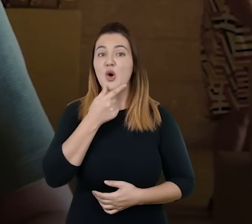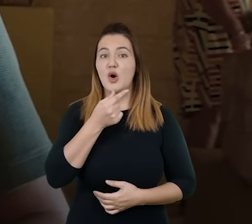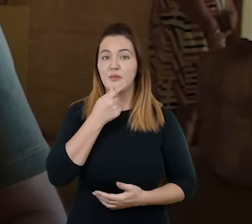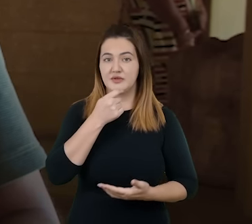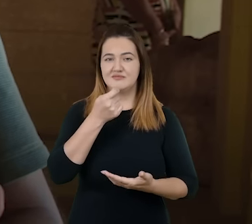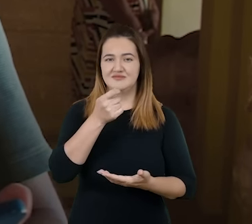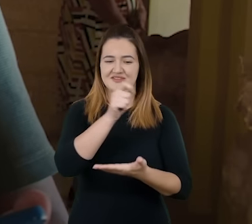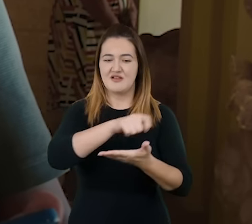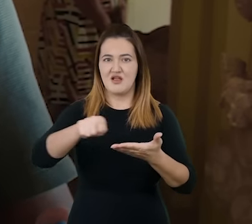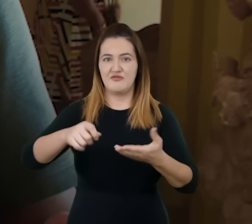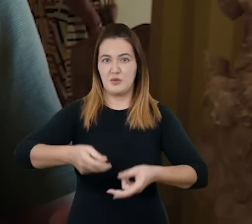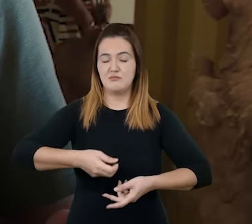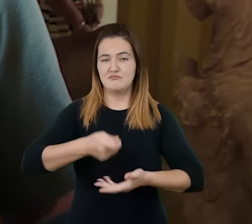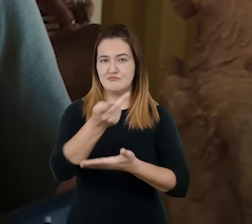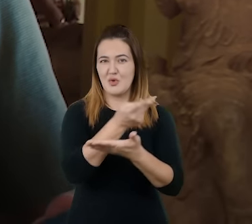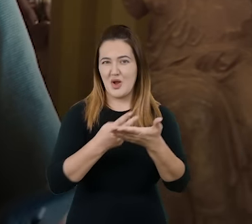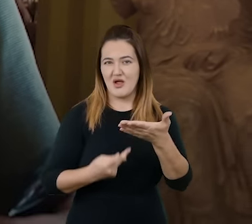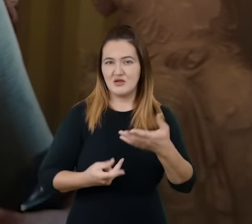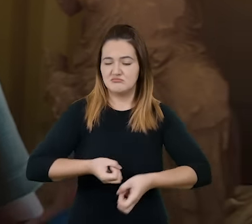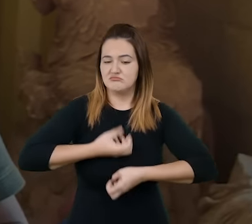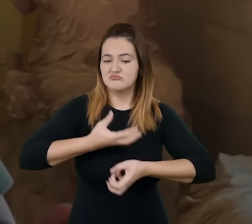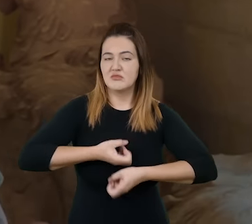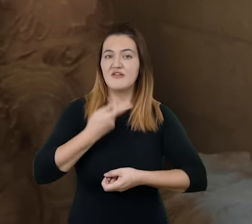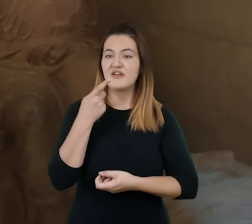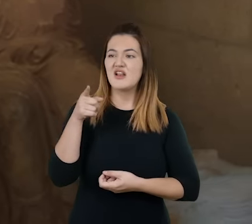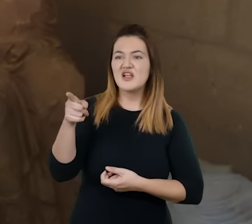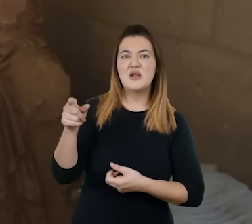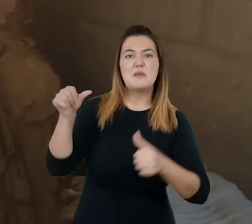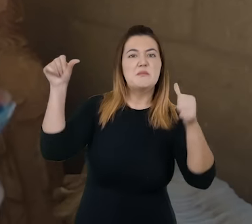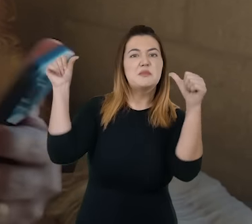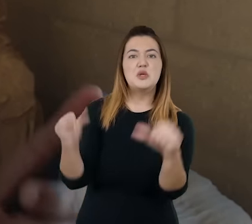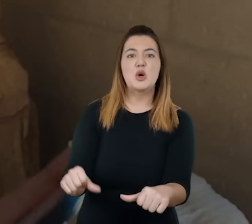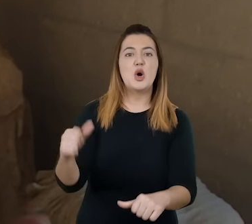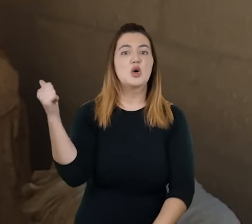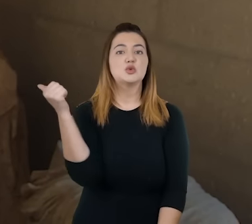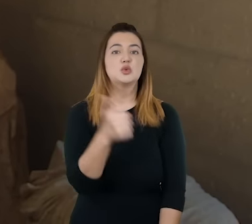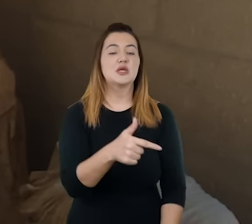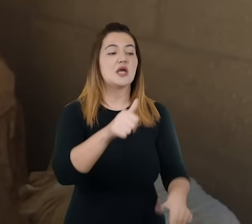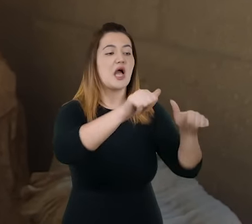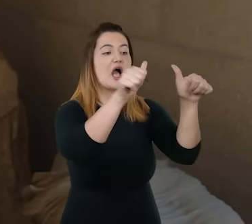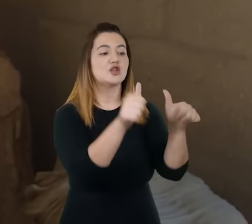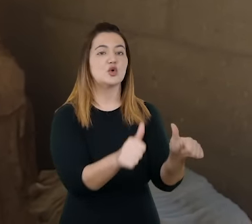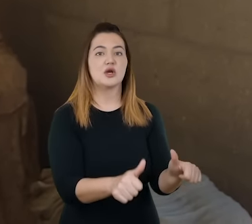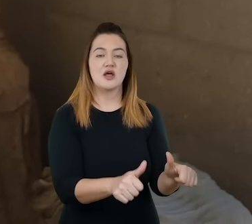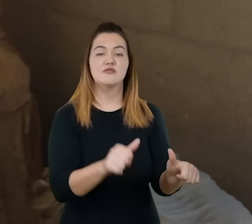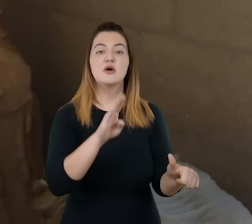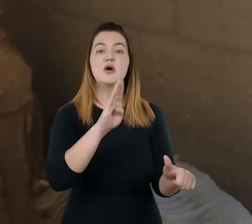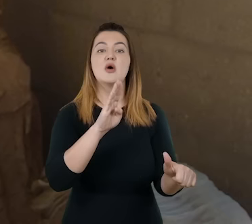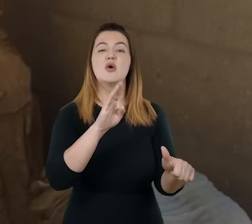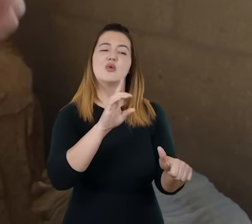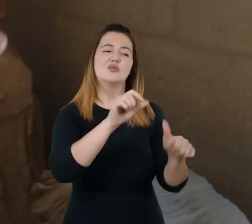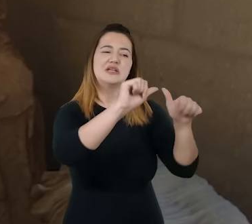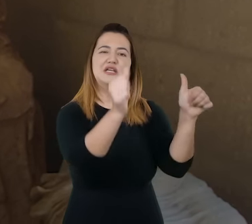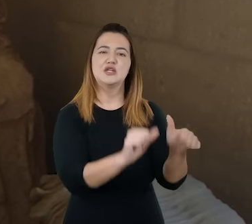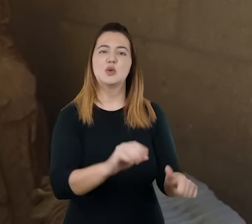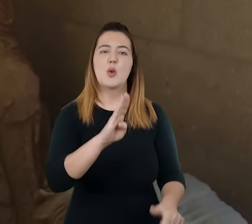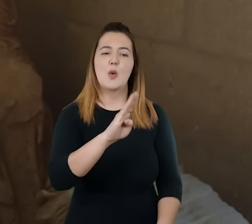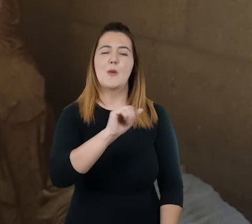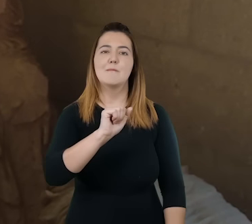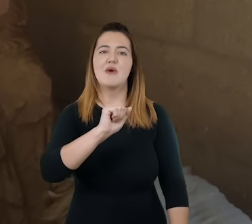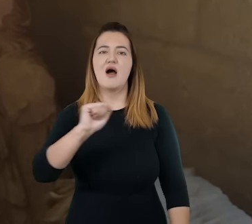outro trecho, chega a comparar os habitantes de Corinto como piores do que aqueles que adoravam o deus Baco, o deus do vinho,